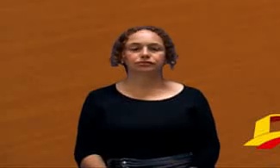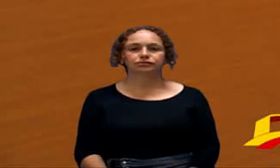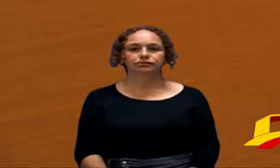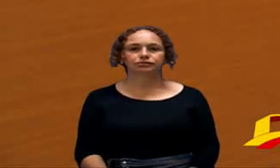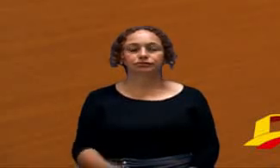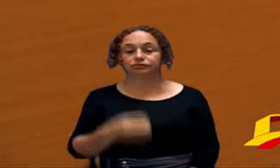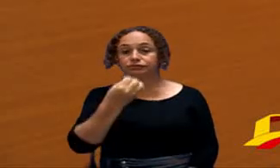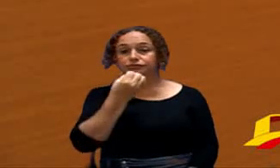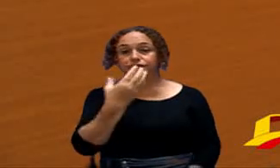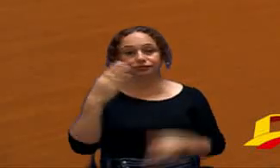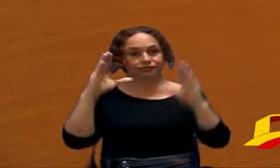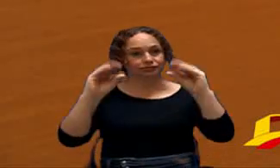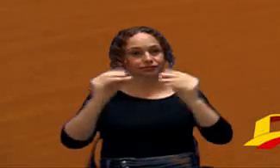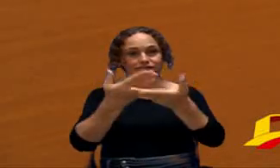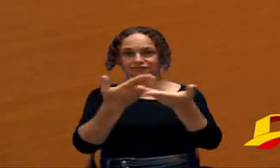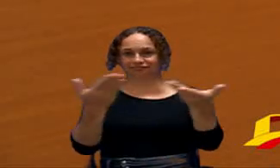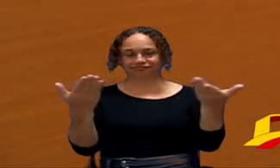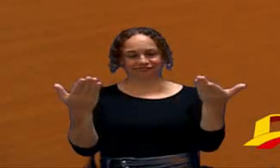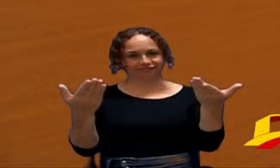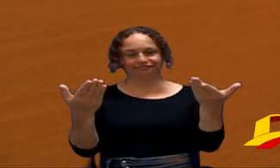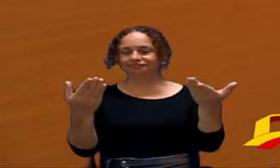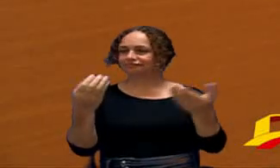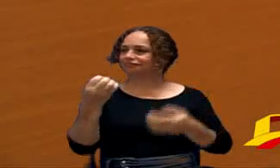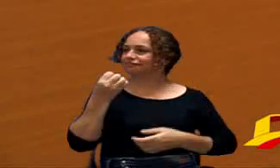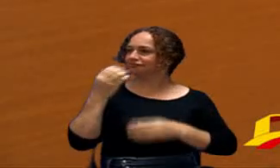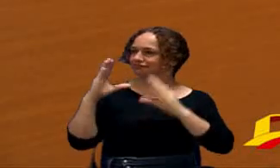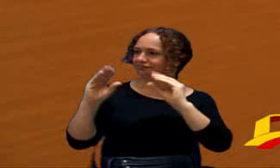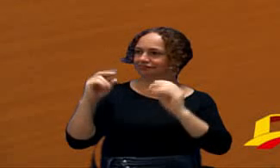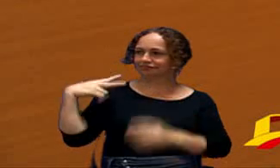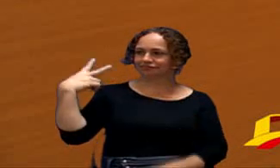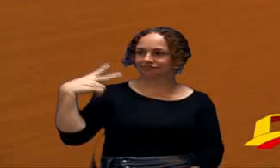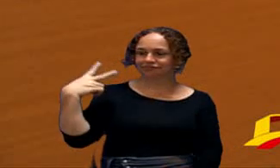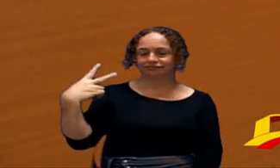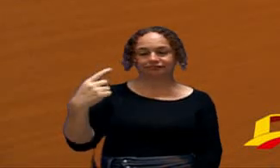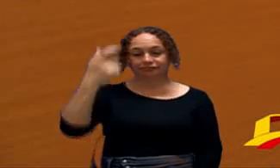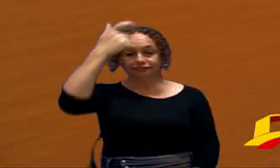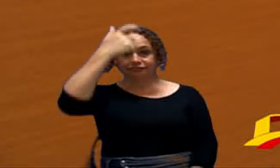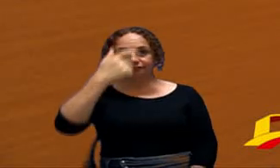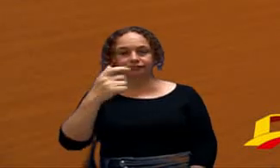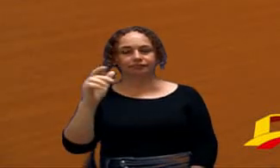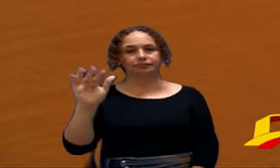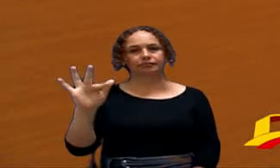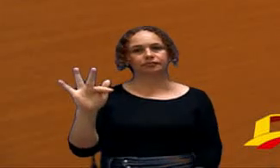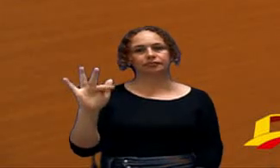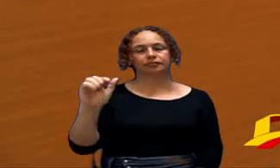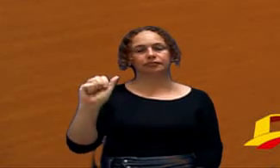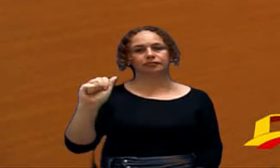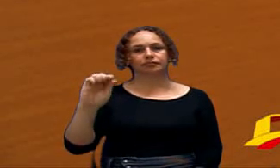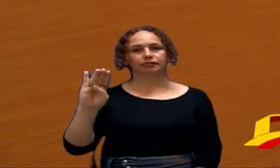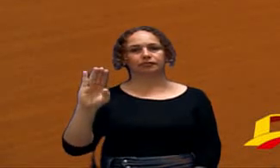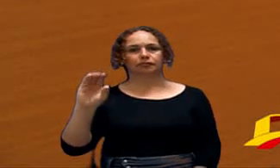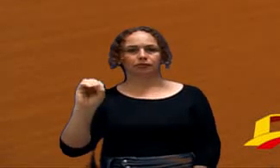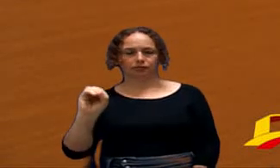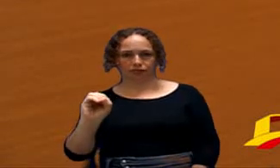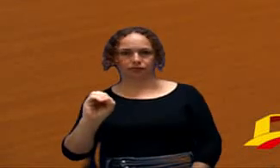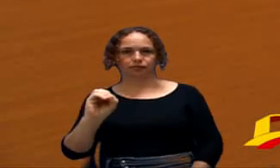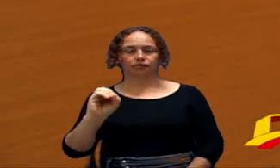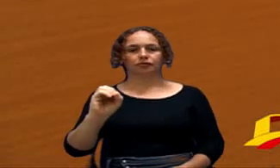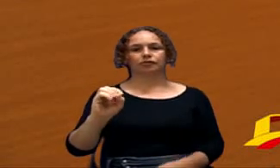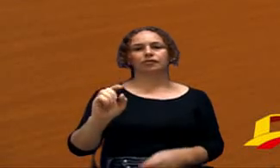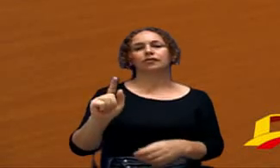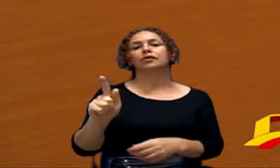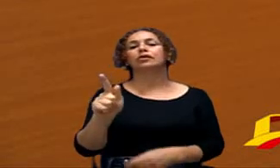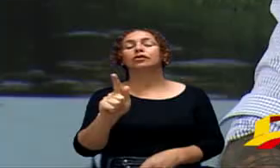Boa noite a todos. Boa noite, vereadores. Eu sou o Fábio, eu sou o gestor lá do Parque Zoológico. E